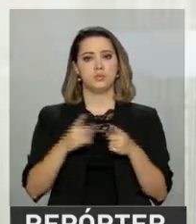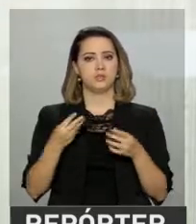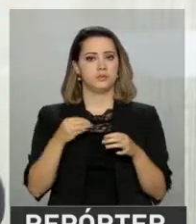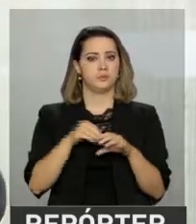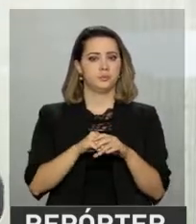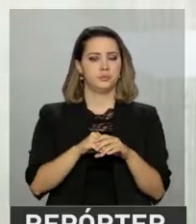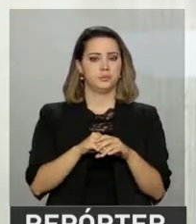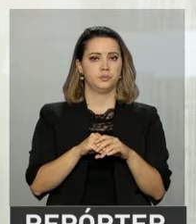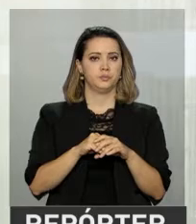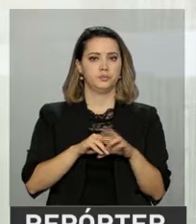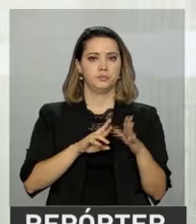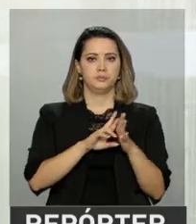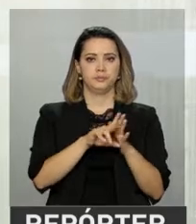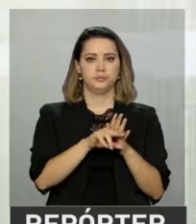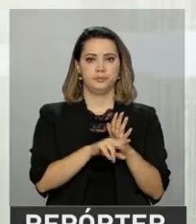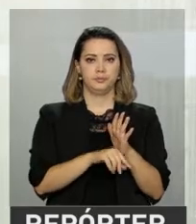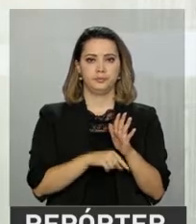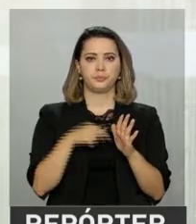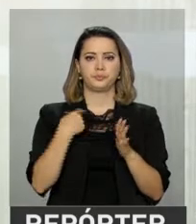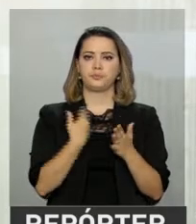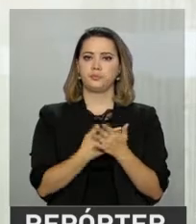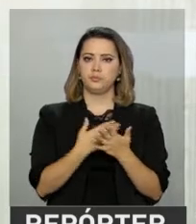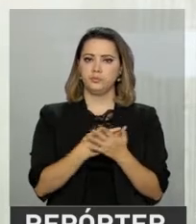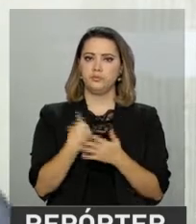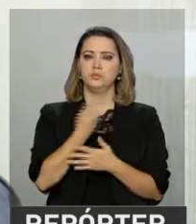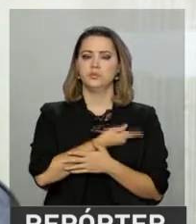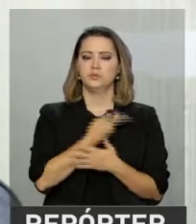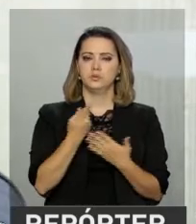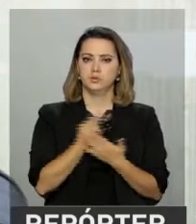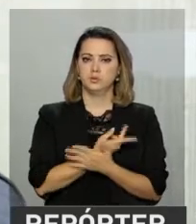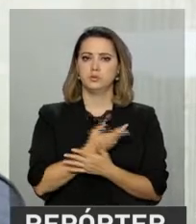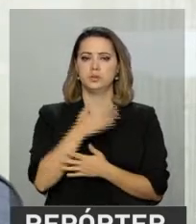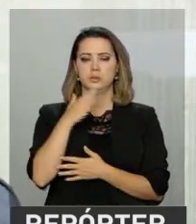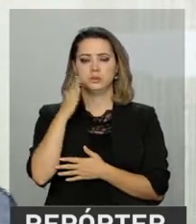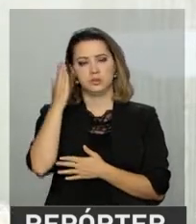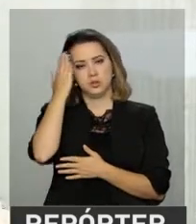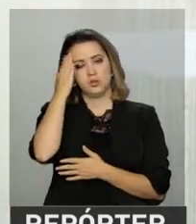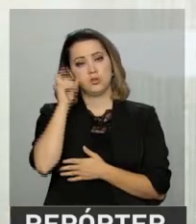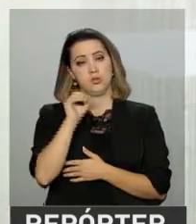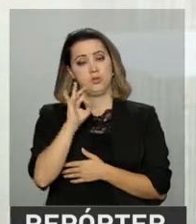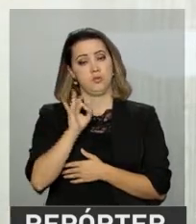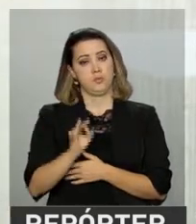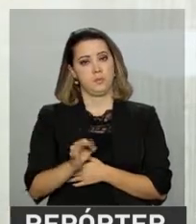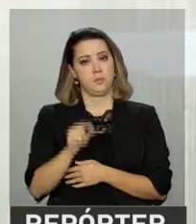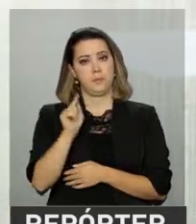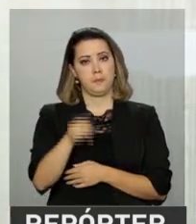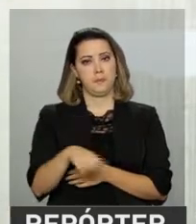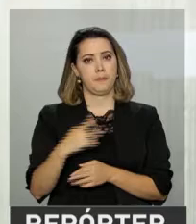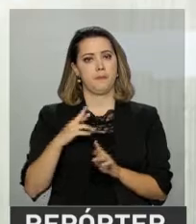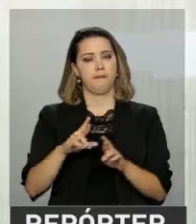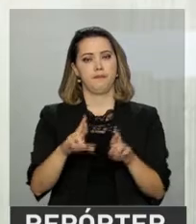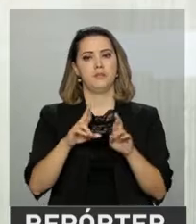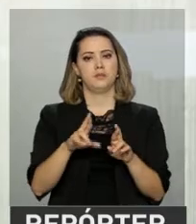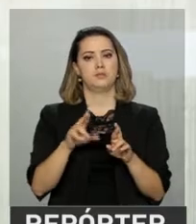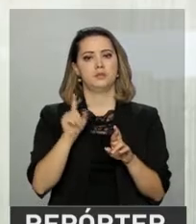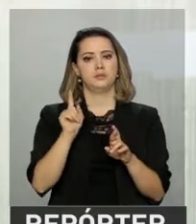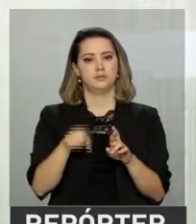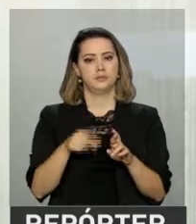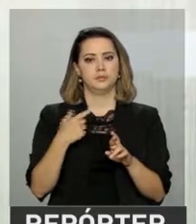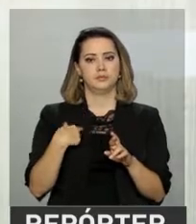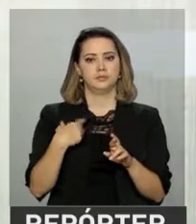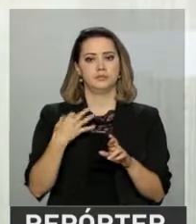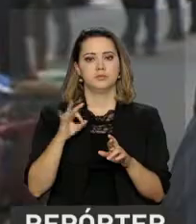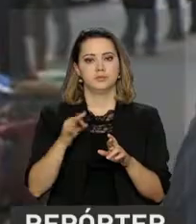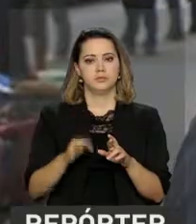aqui dos diversos estudos que nós realizamos uma expectativa é